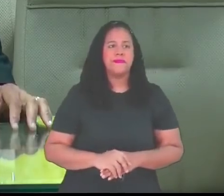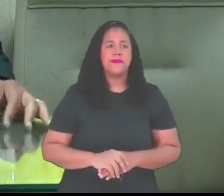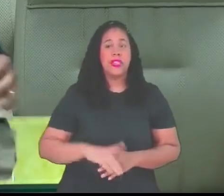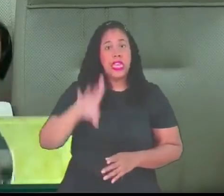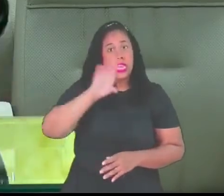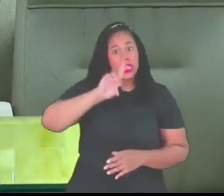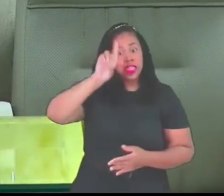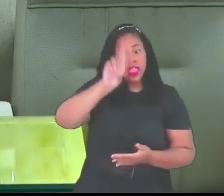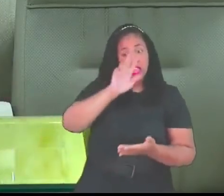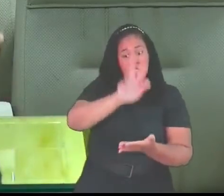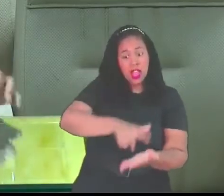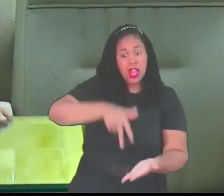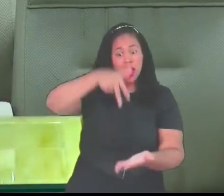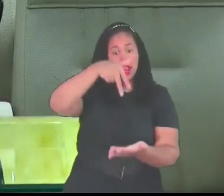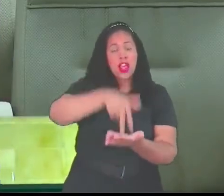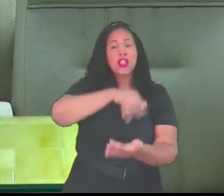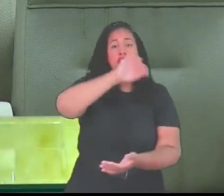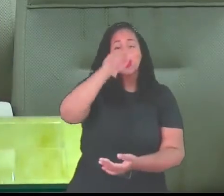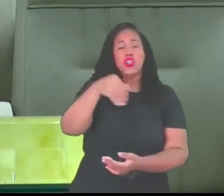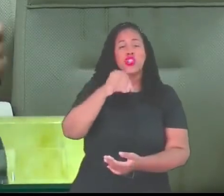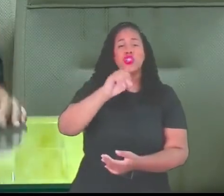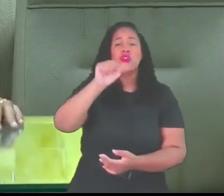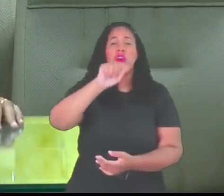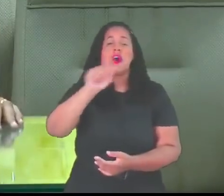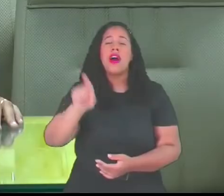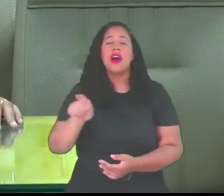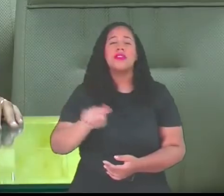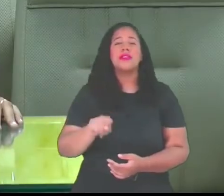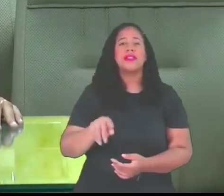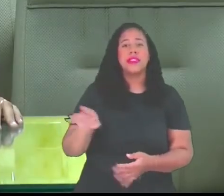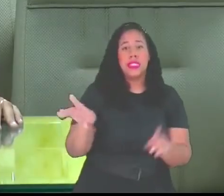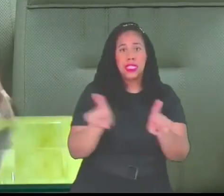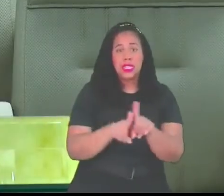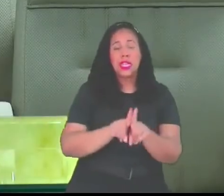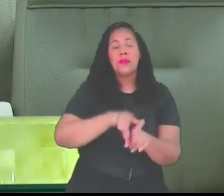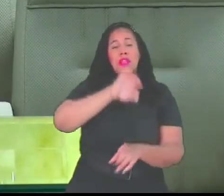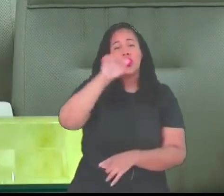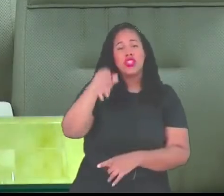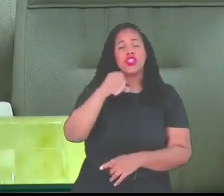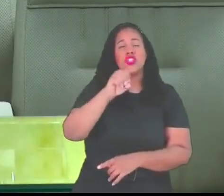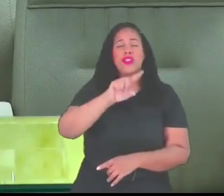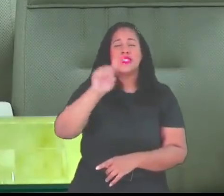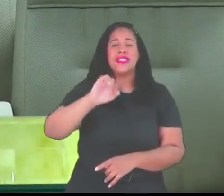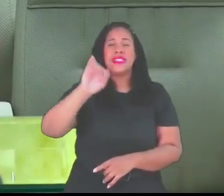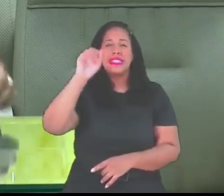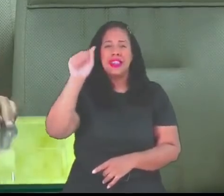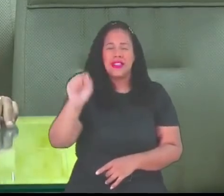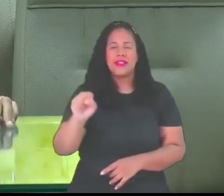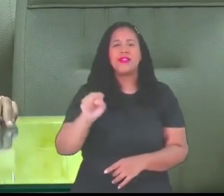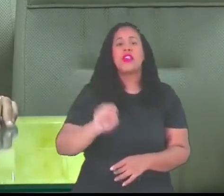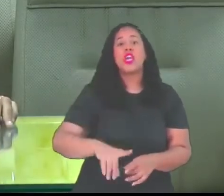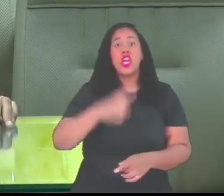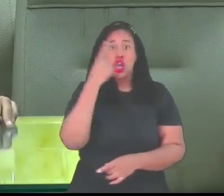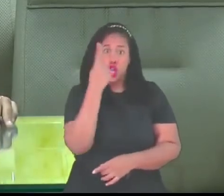Deus levanta Joás, Josias. E um deles é Ezequias.